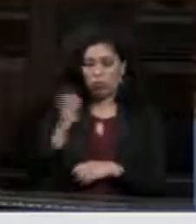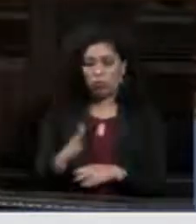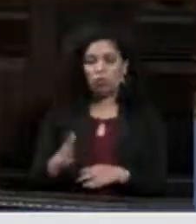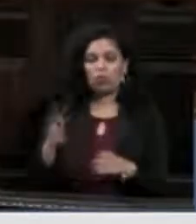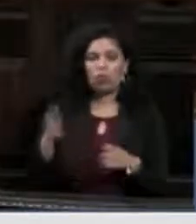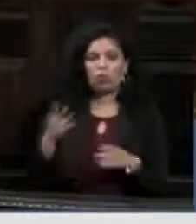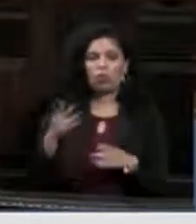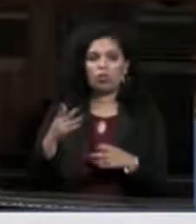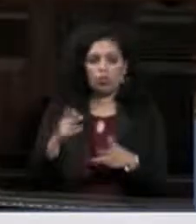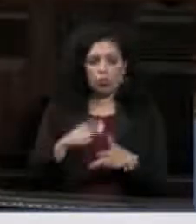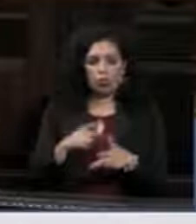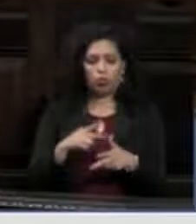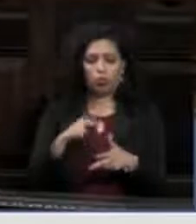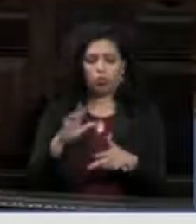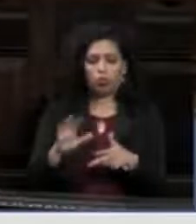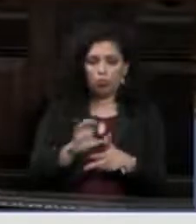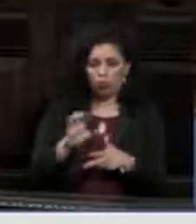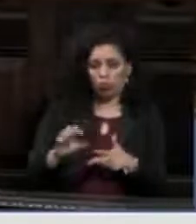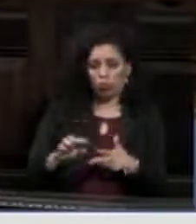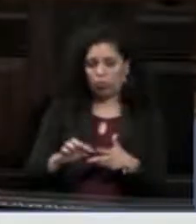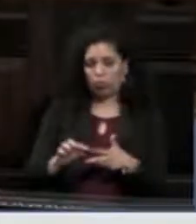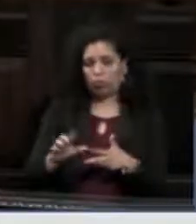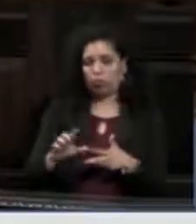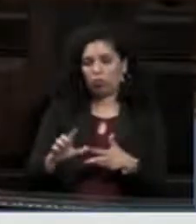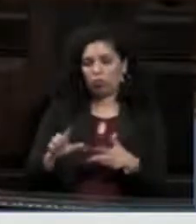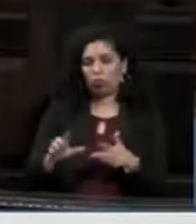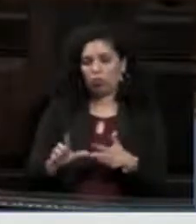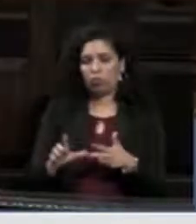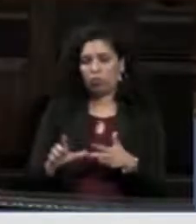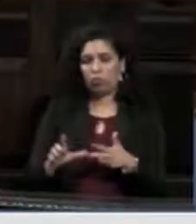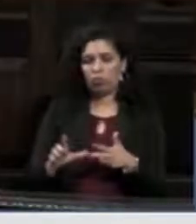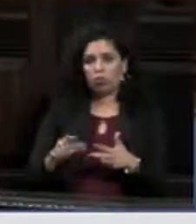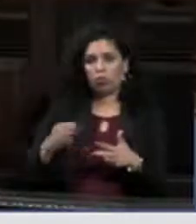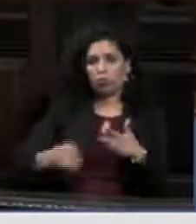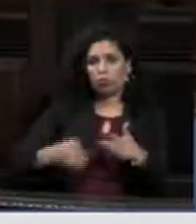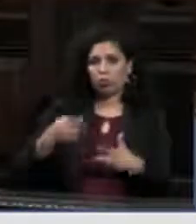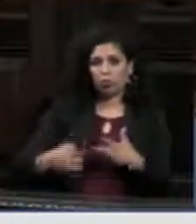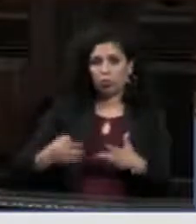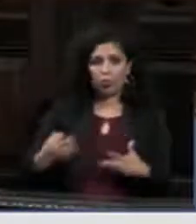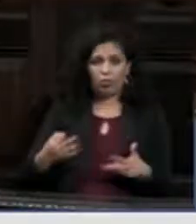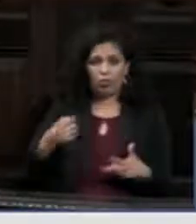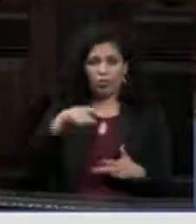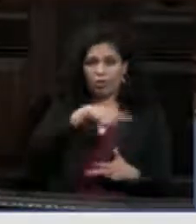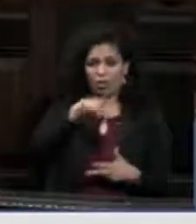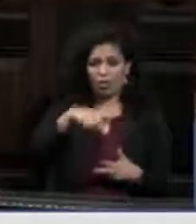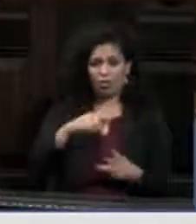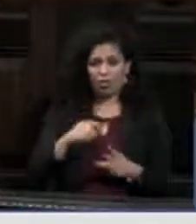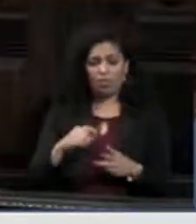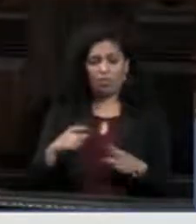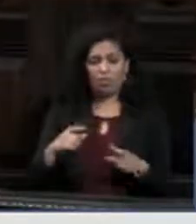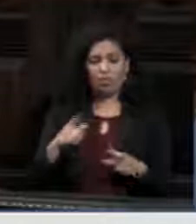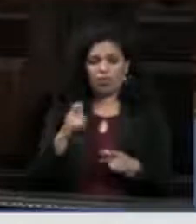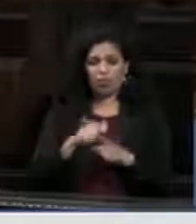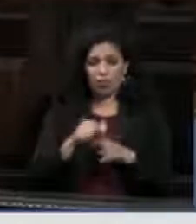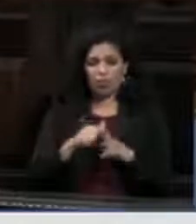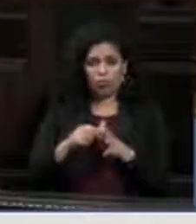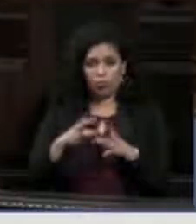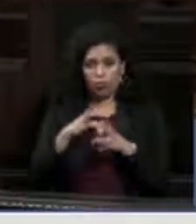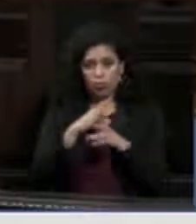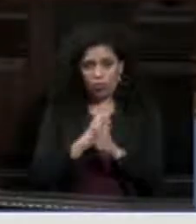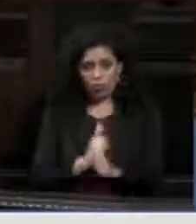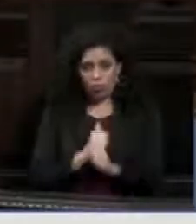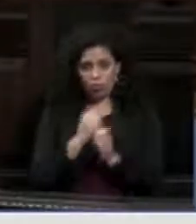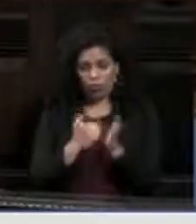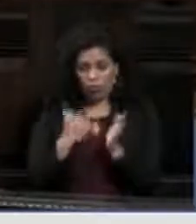poder desfrutem de benefícios que são inacessíveis para o conjunto da população do Estado do